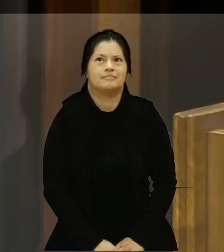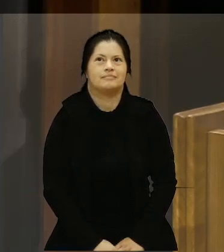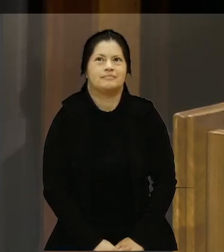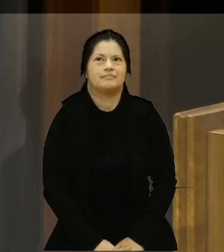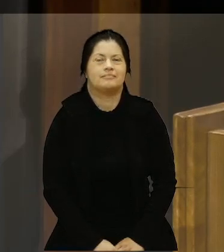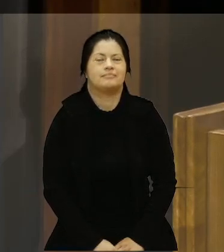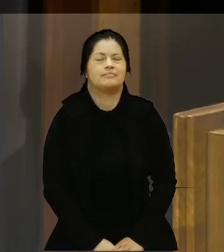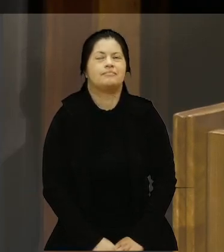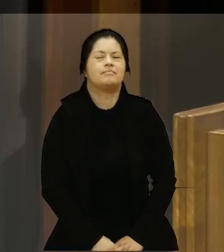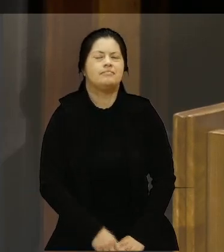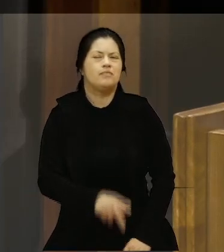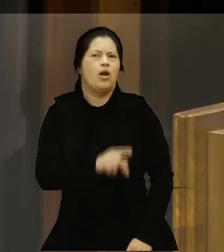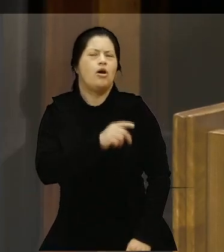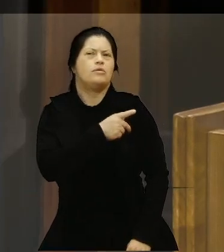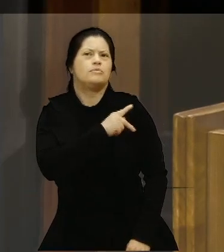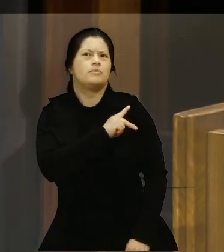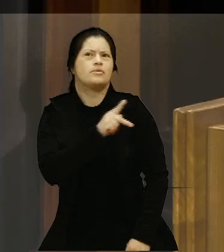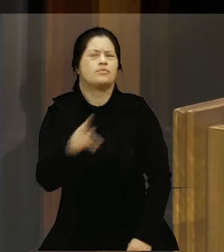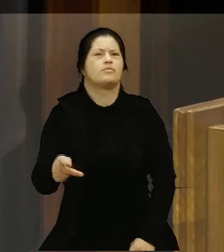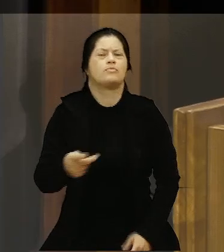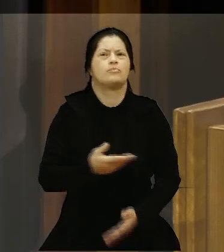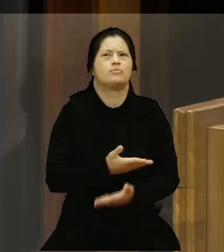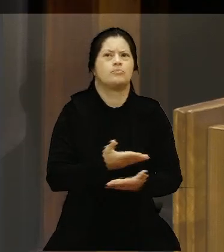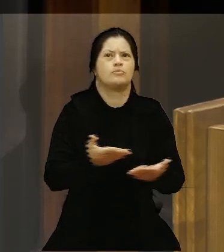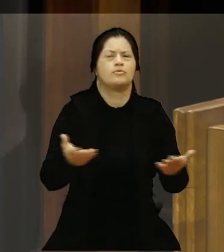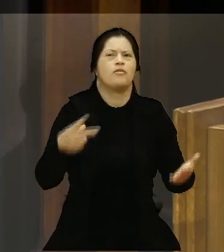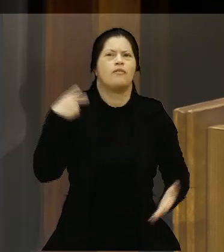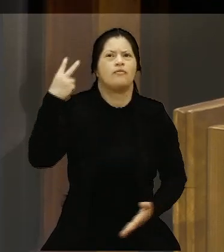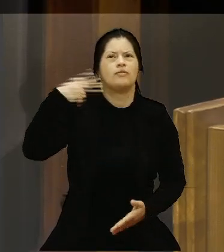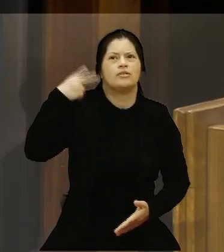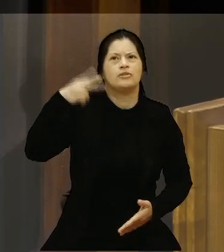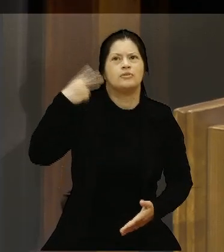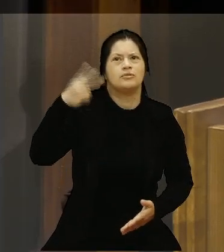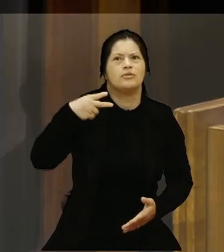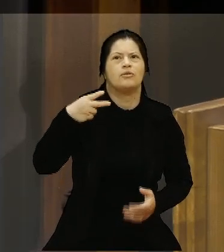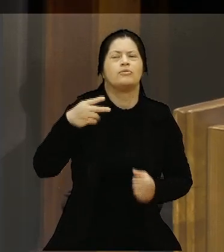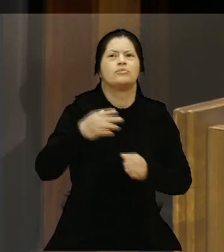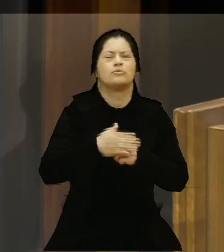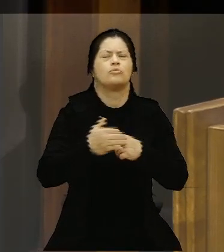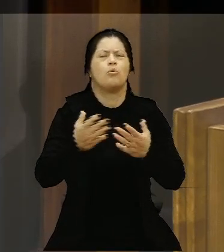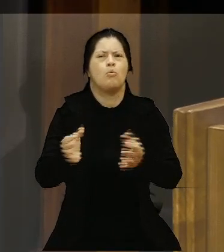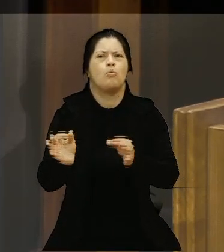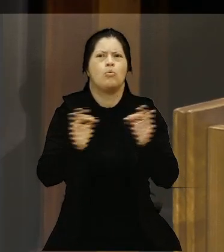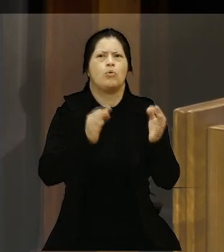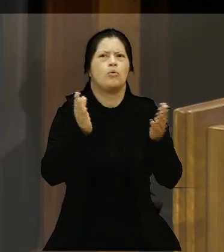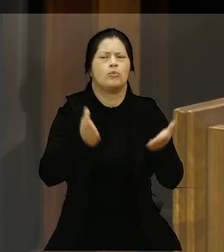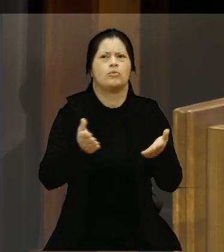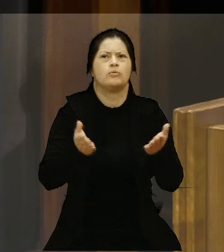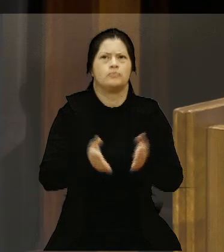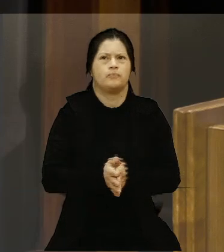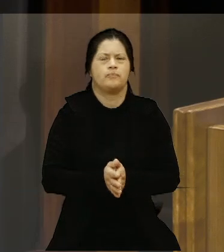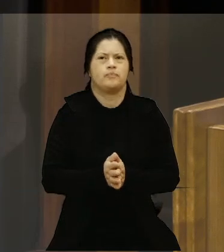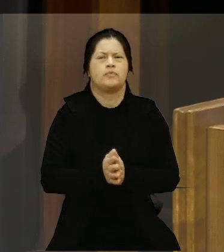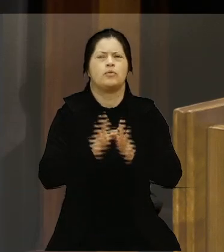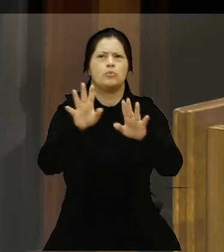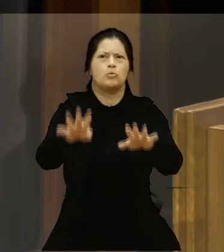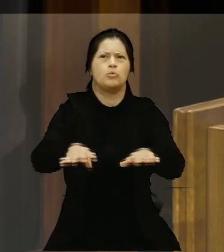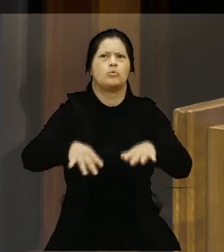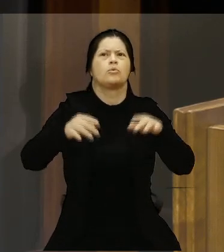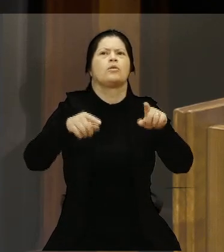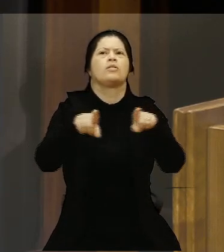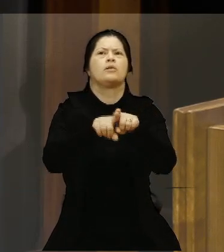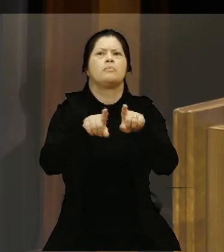Senhor presidente, nobres colegas vereadores, quem nos assiste aqui nesse plenário e também